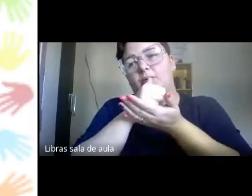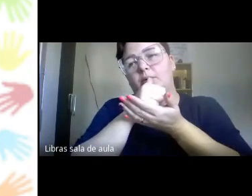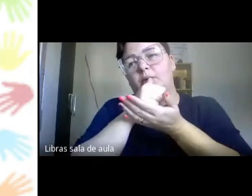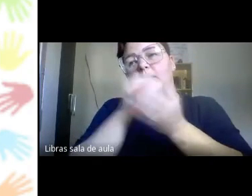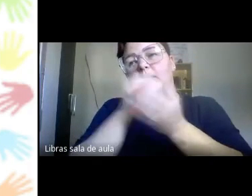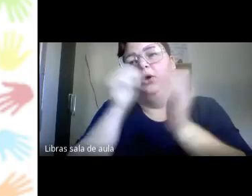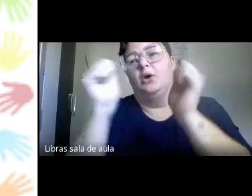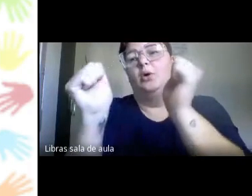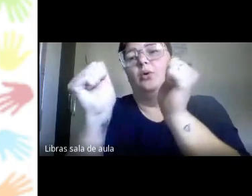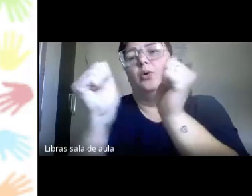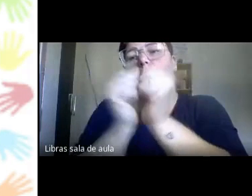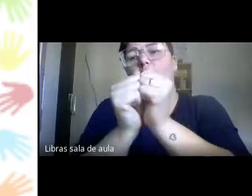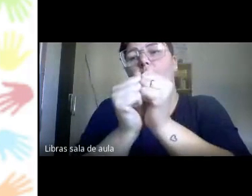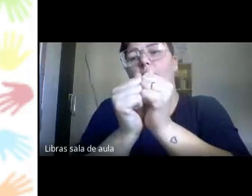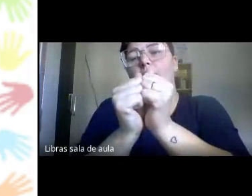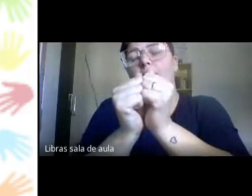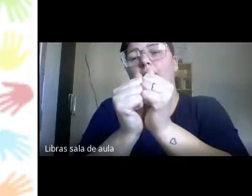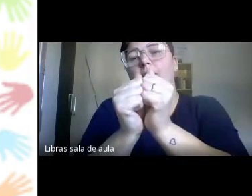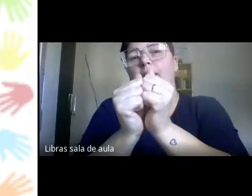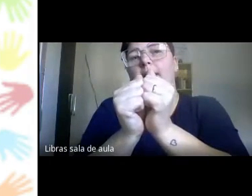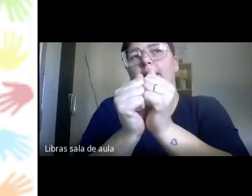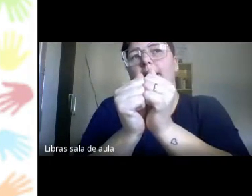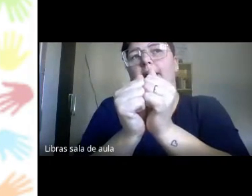chimarrão, com